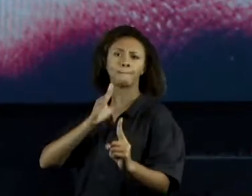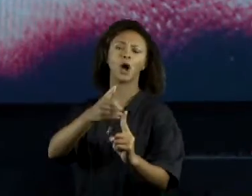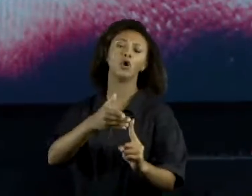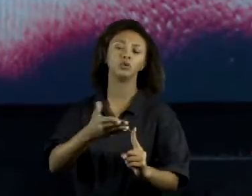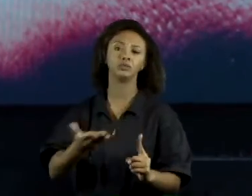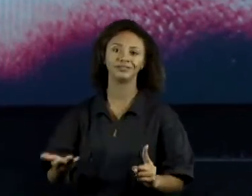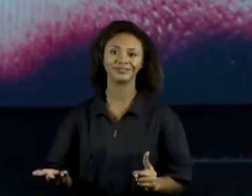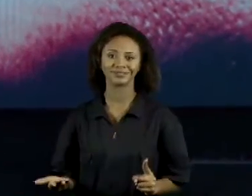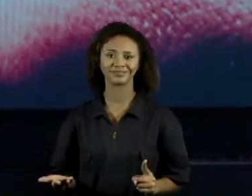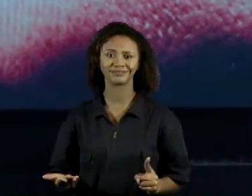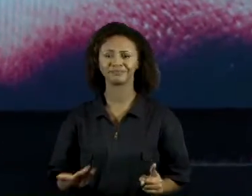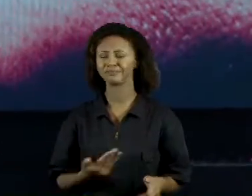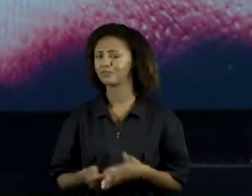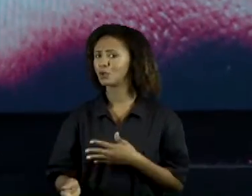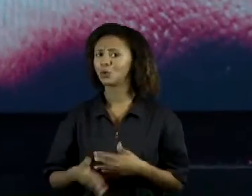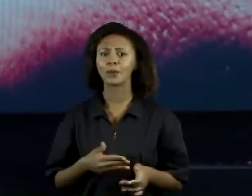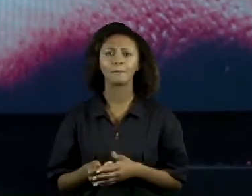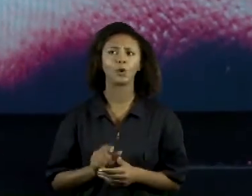a razão que você vai usar,